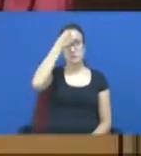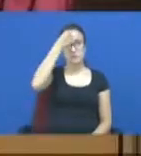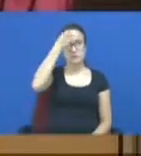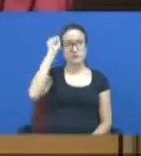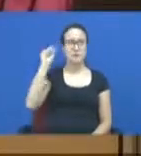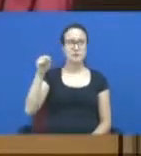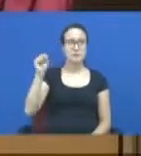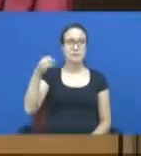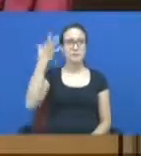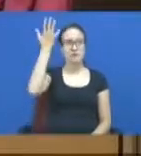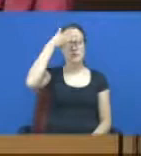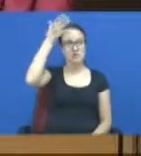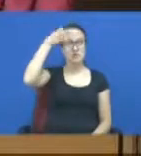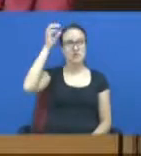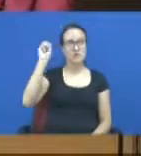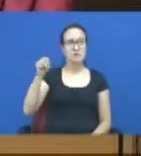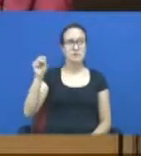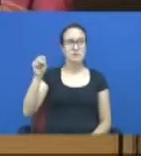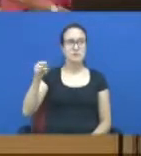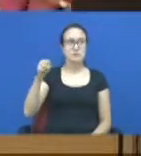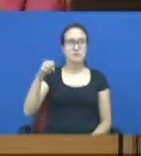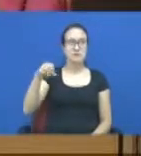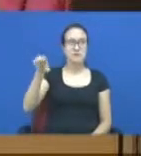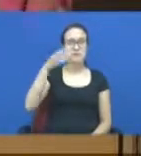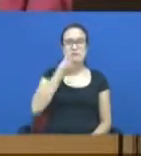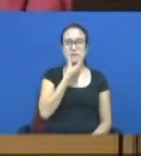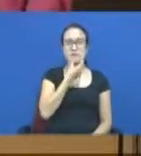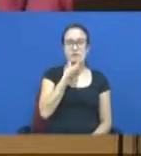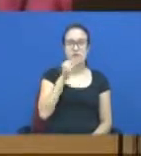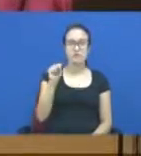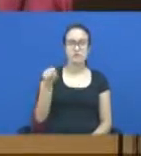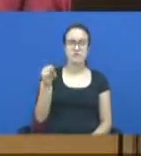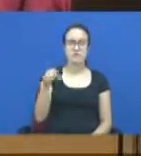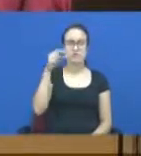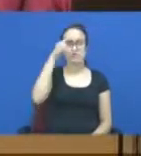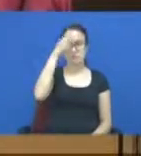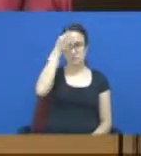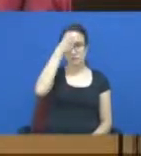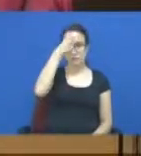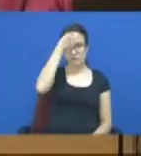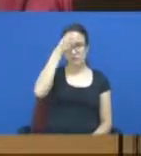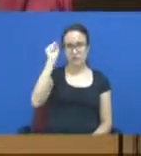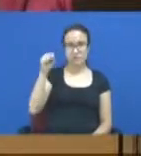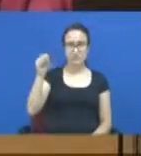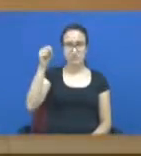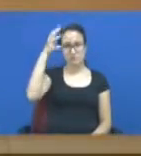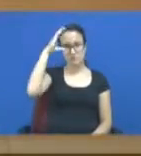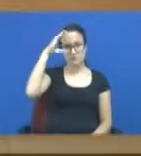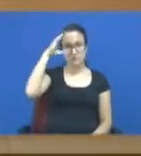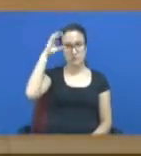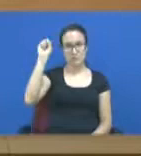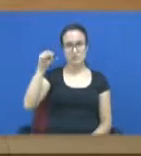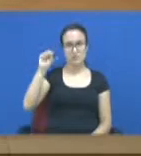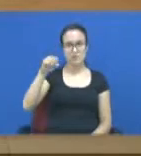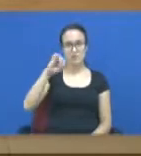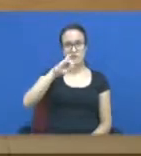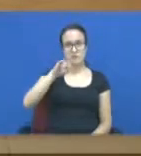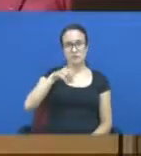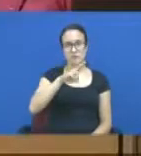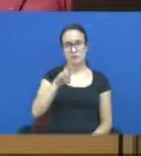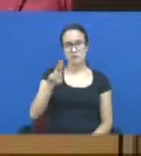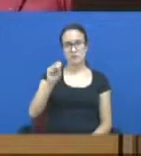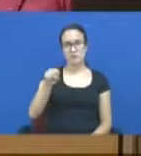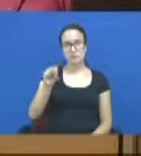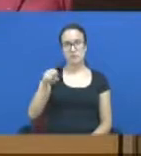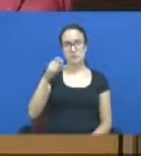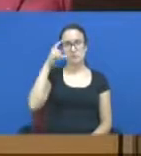Sim. Érica Tanque. Sim, excelência. Érica Monteiro. Sim. Jorge de Freitas. Sim. José Couto. Sim. José Eduardo.